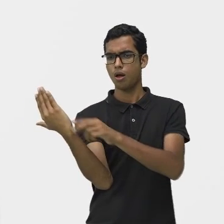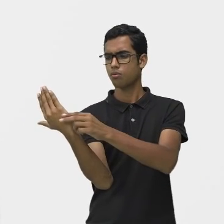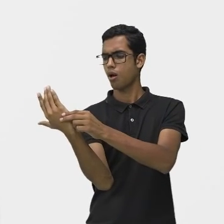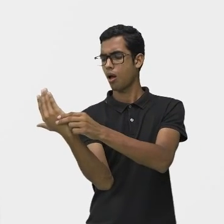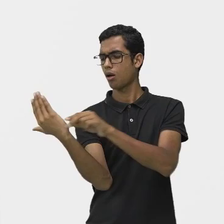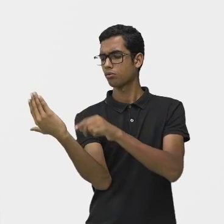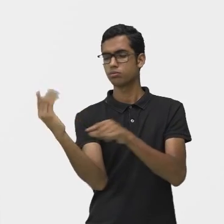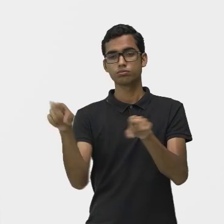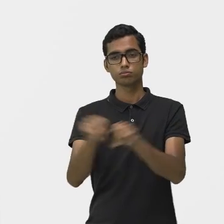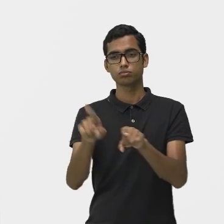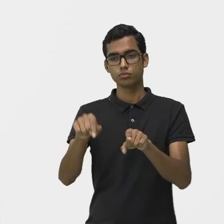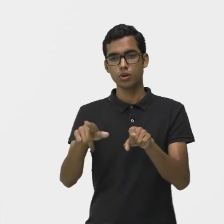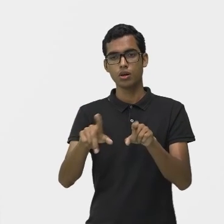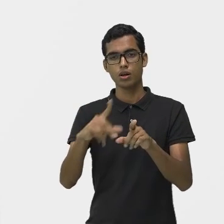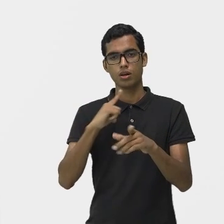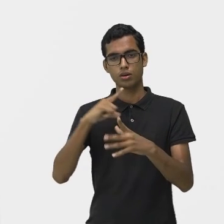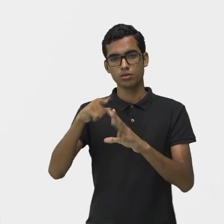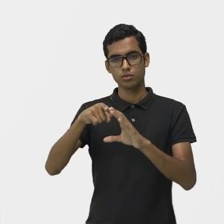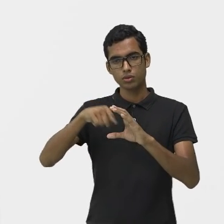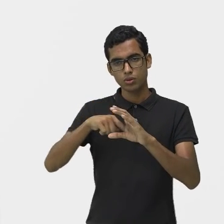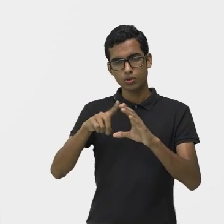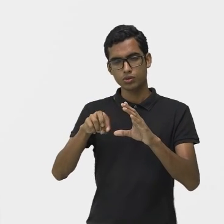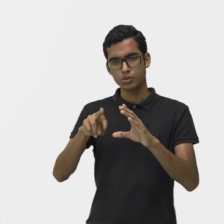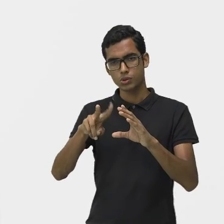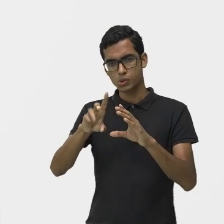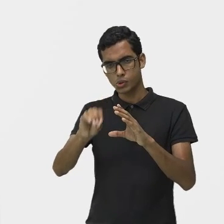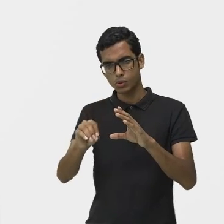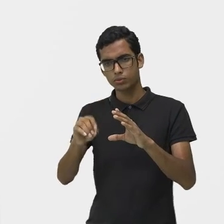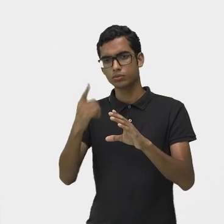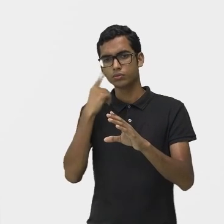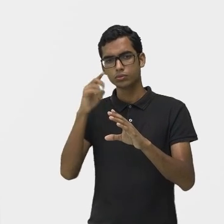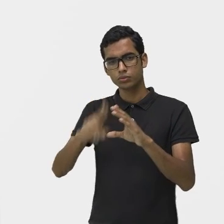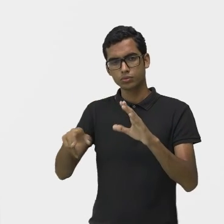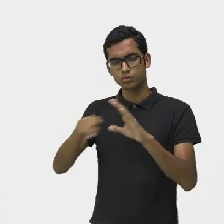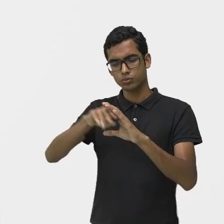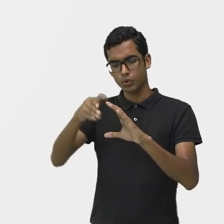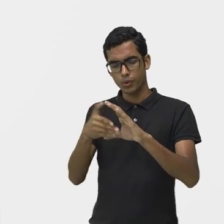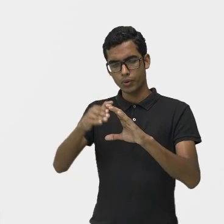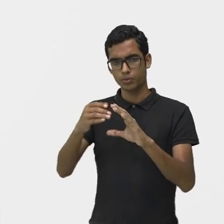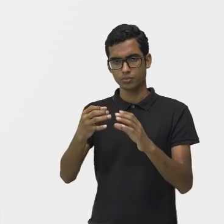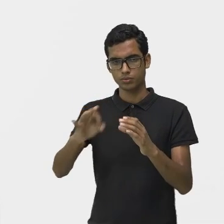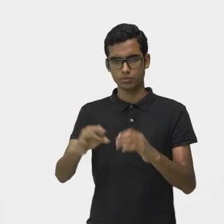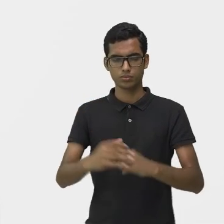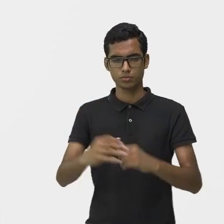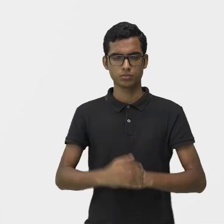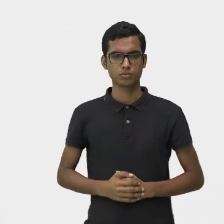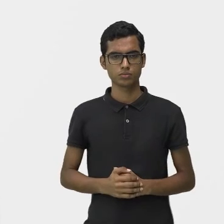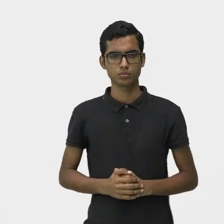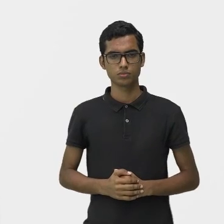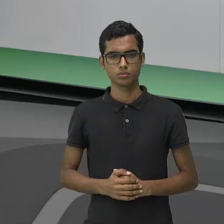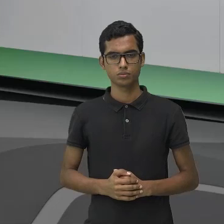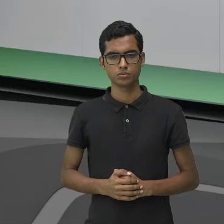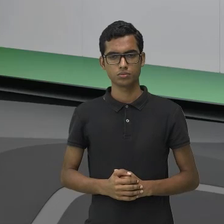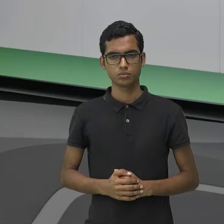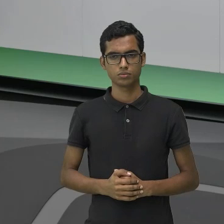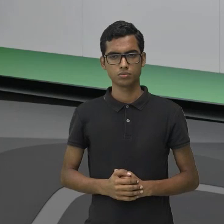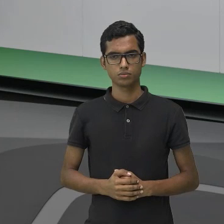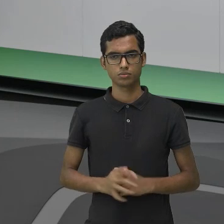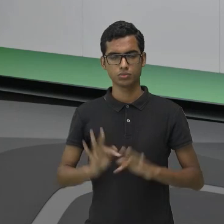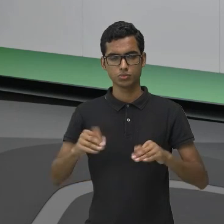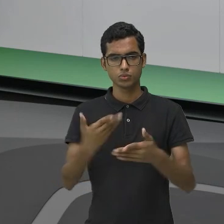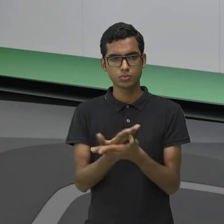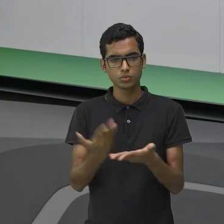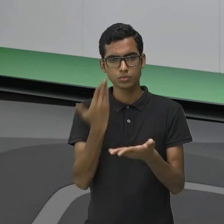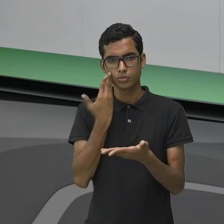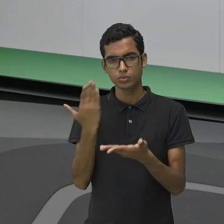espelhos esféricos convexos. Então é aí que se aplica esses espelhos convexos. E é isso, pessoal. É